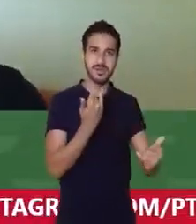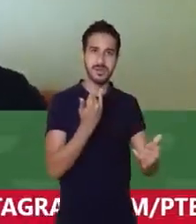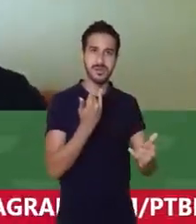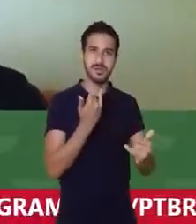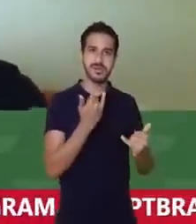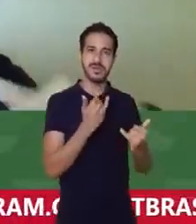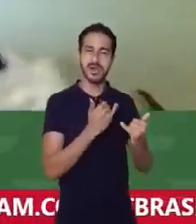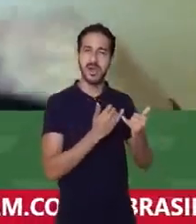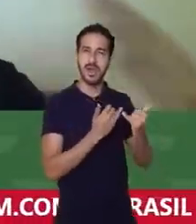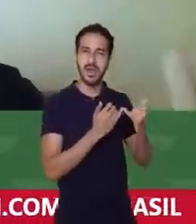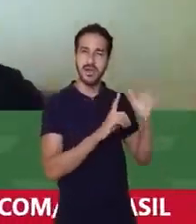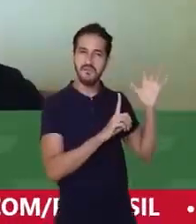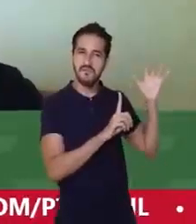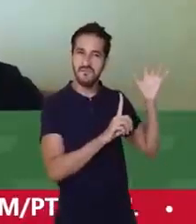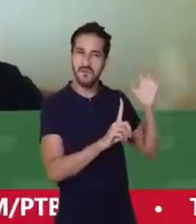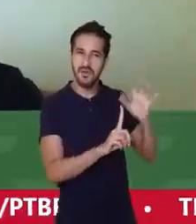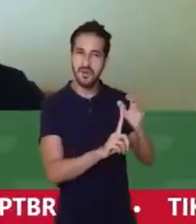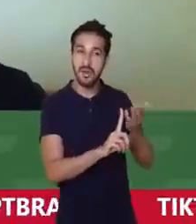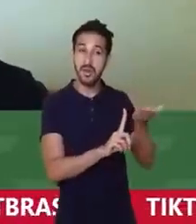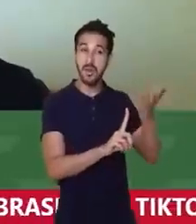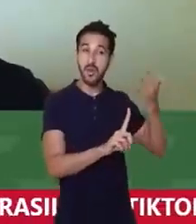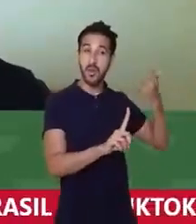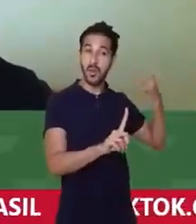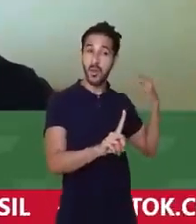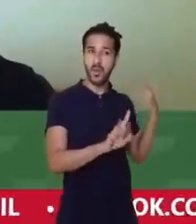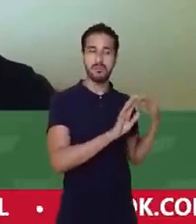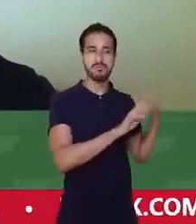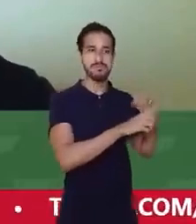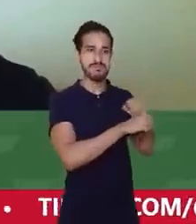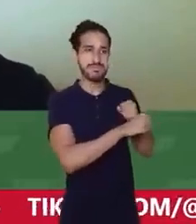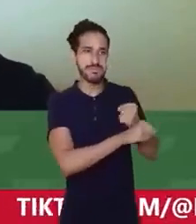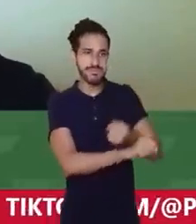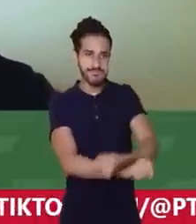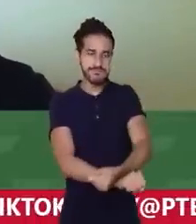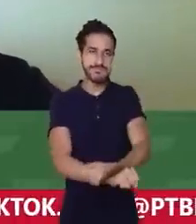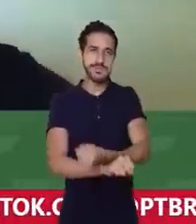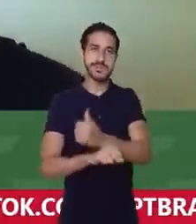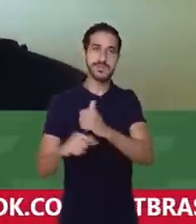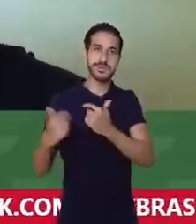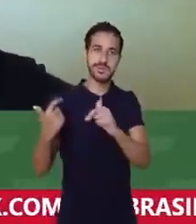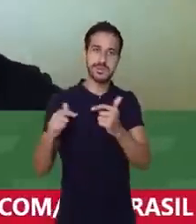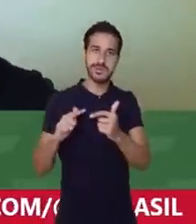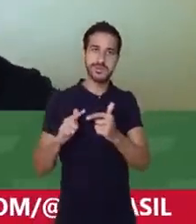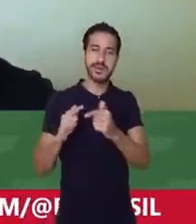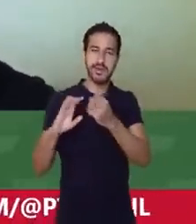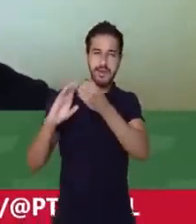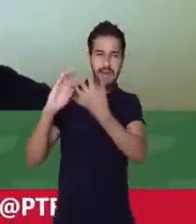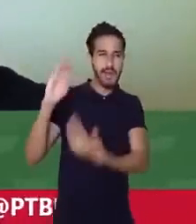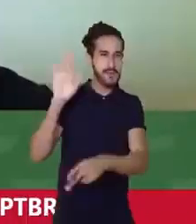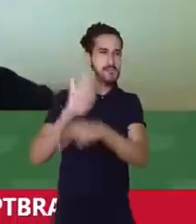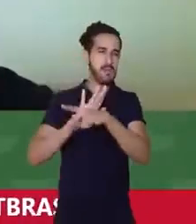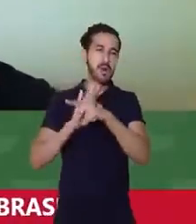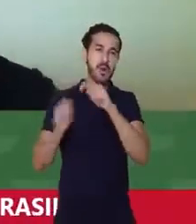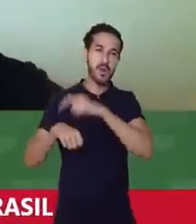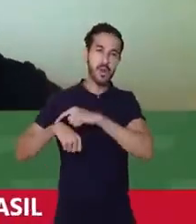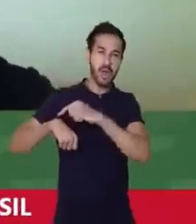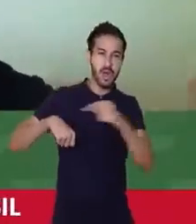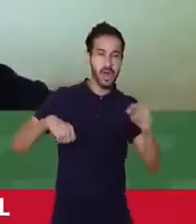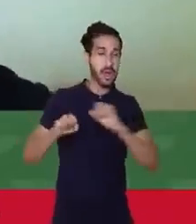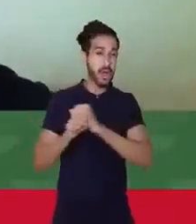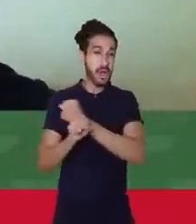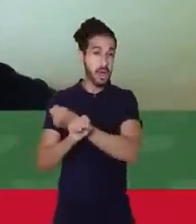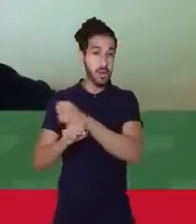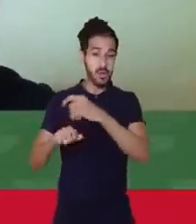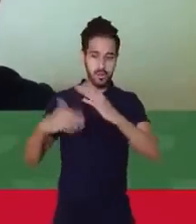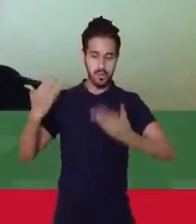um resquício, né, a um resquício daquelas atividades características do período escravocrata